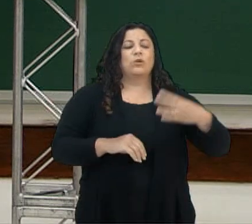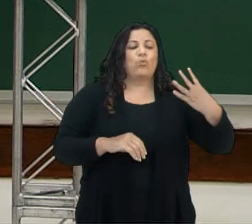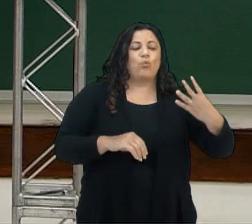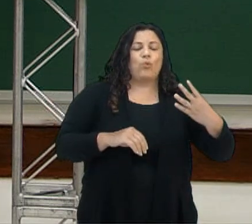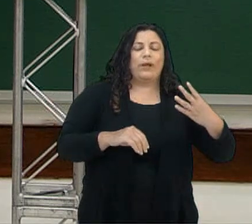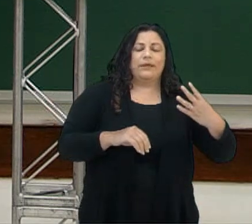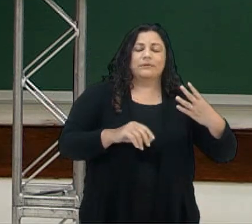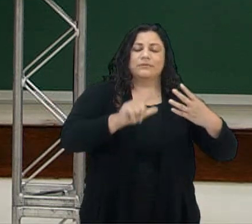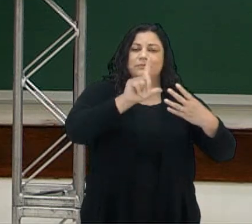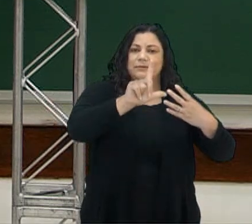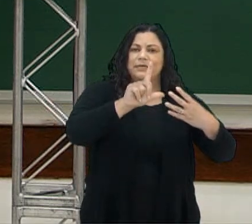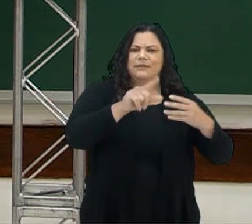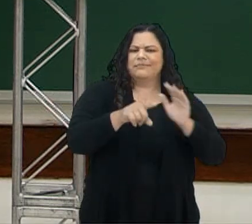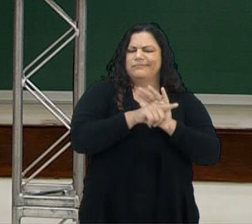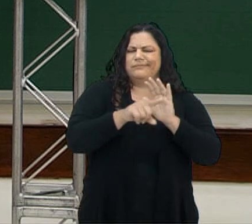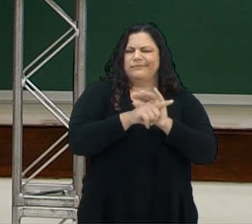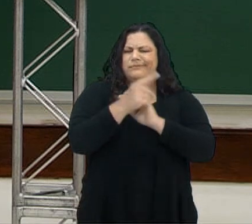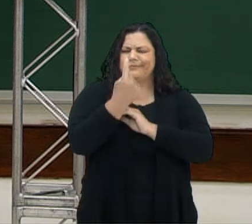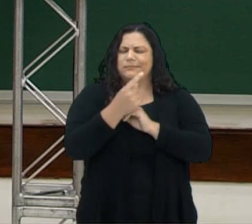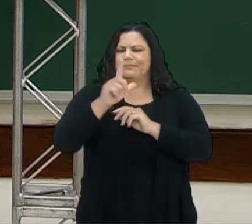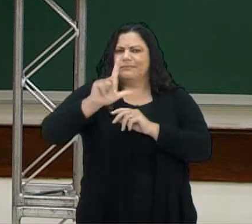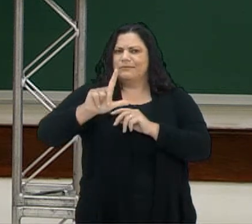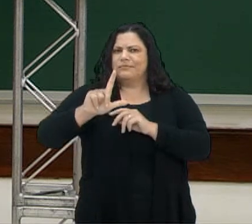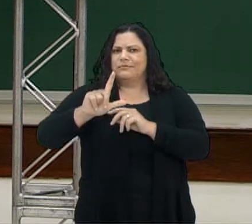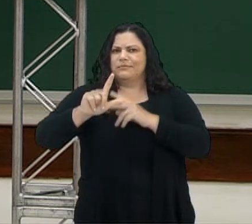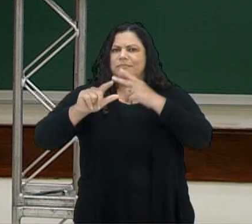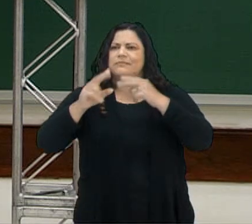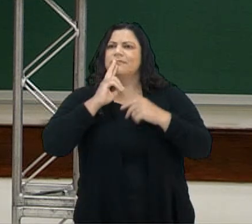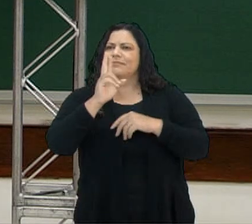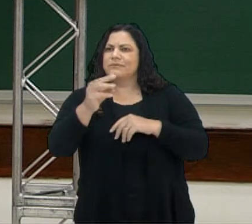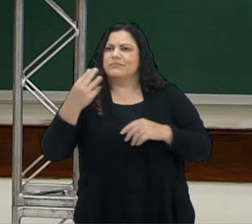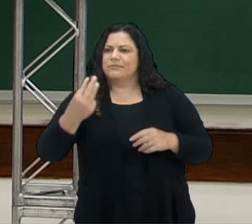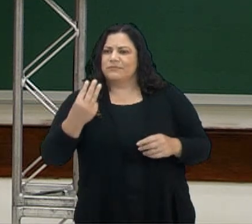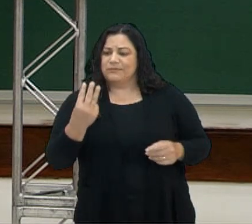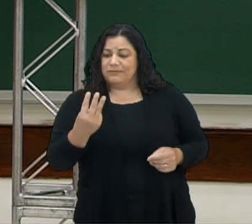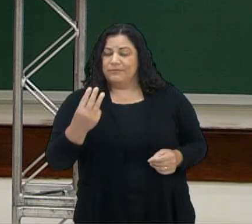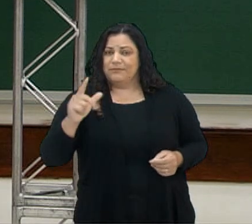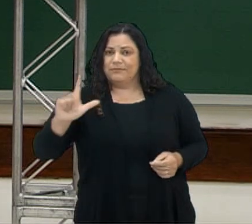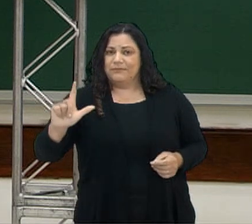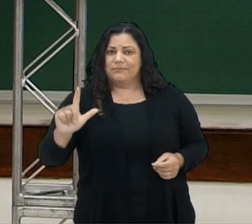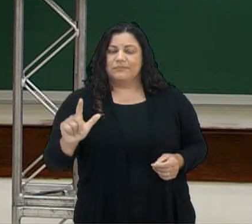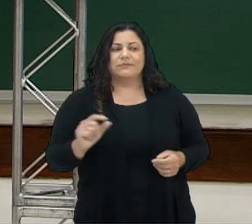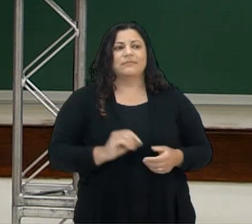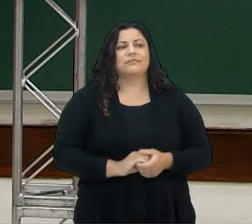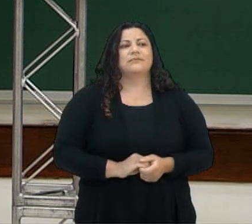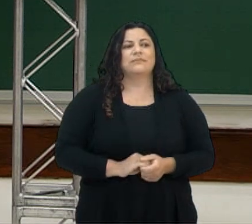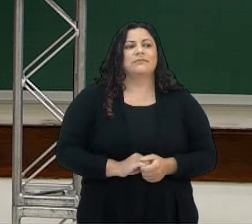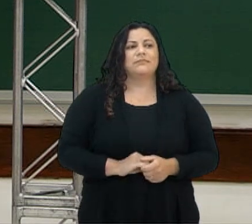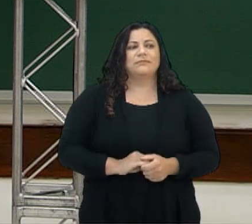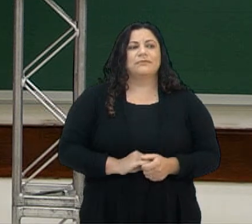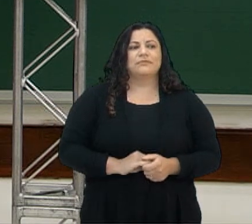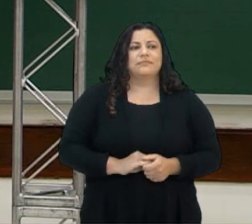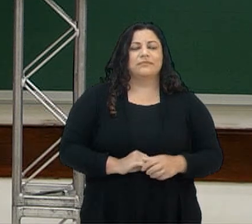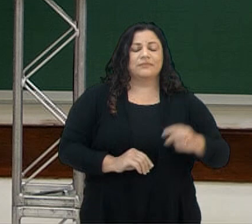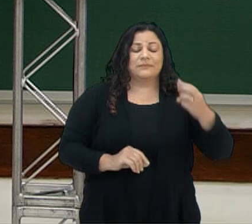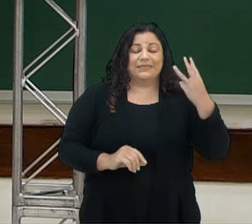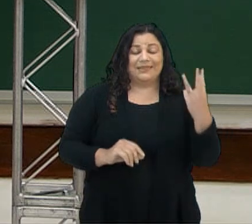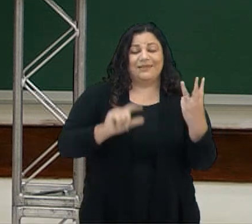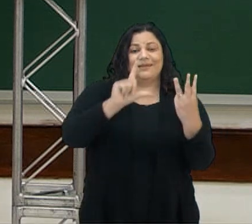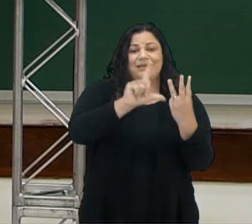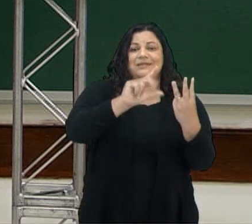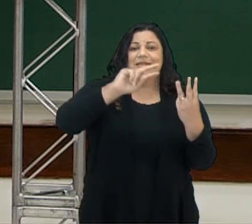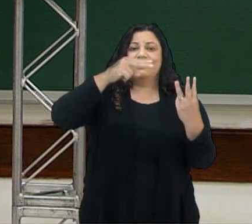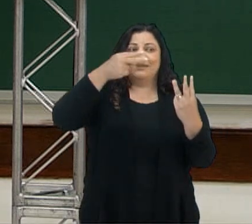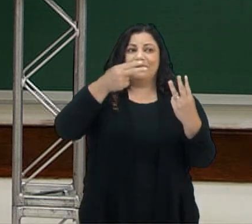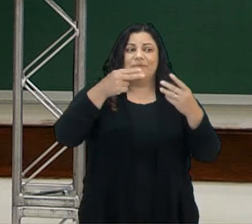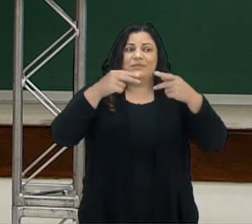4L menos 1L vai ficar 3Ls. Então, 3L ao quadrado é igual a 100.